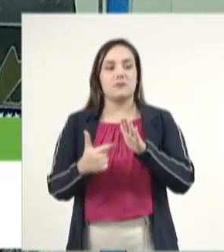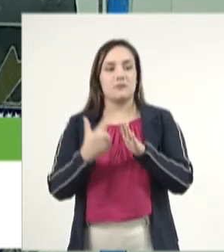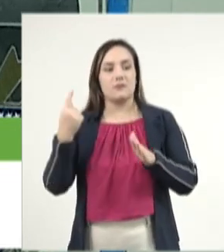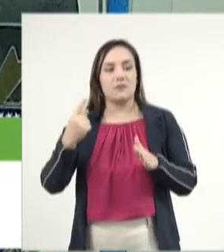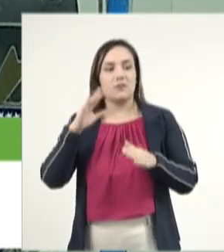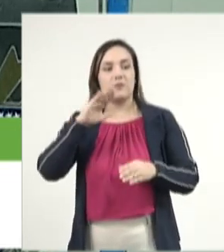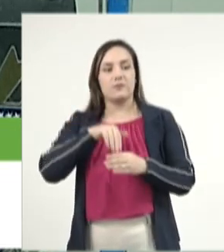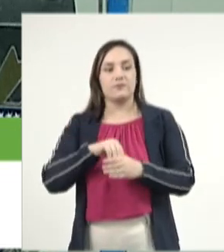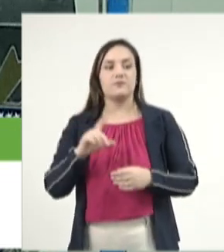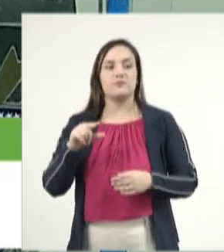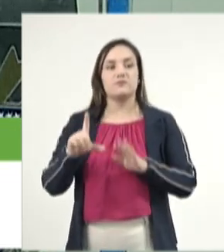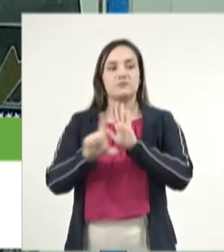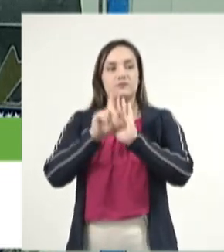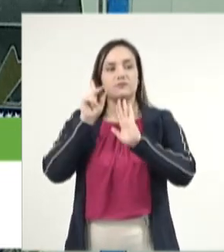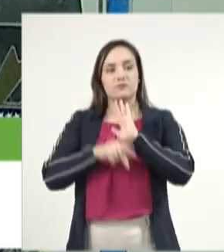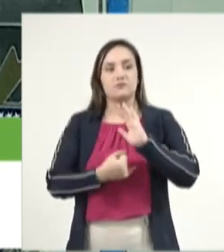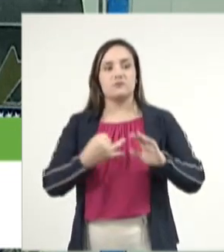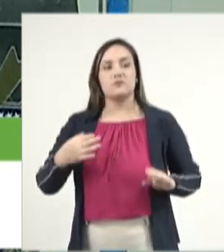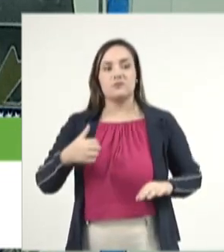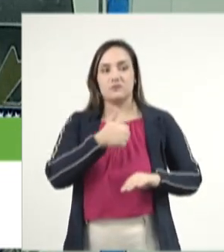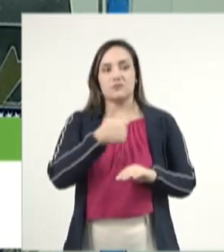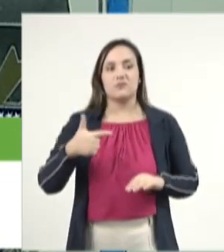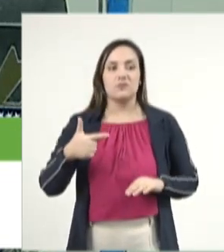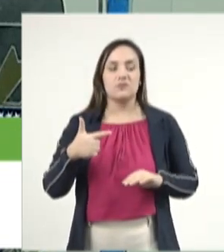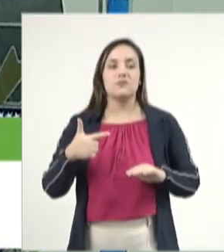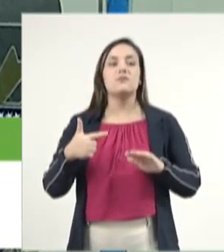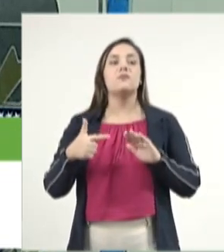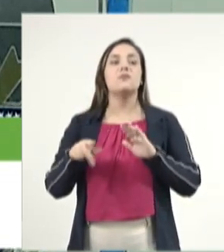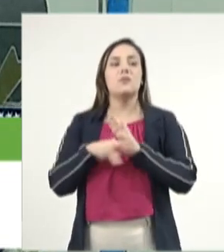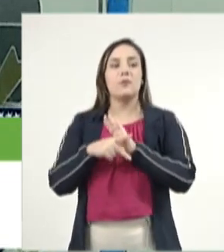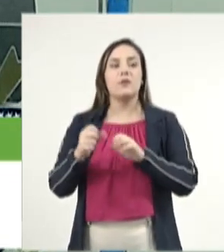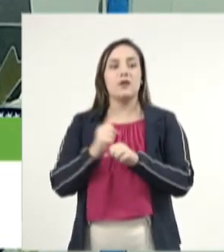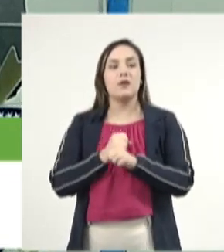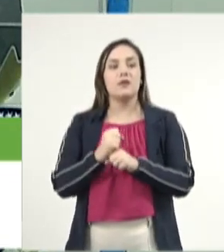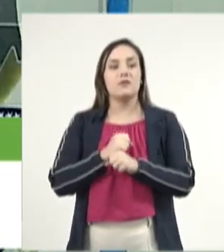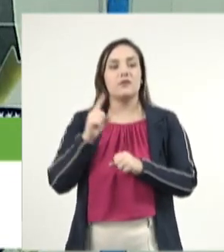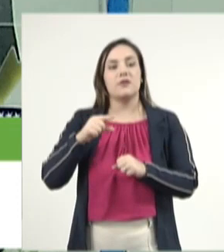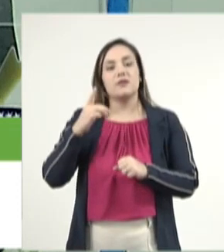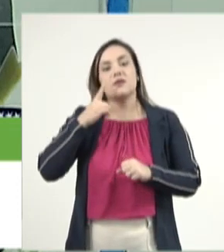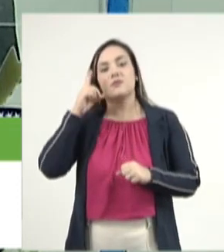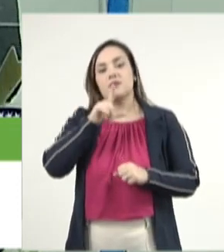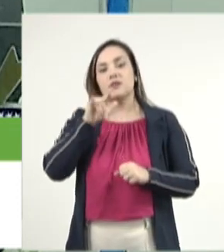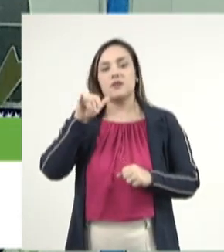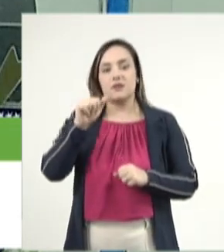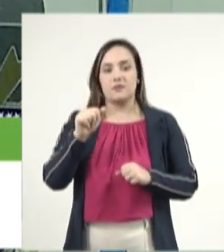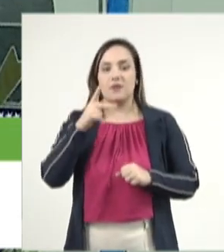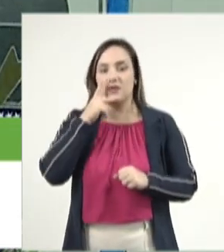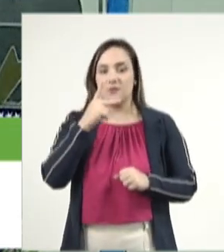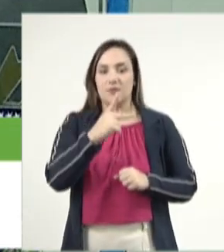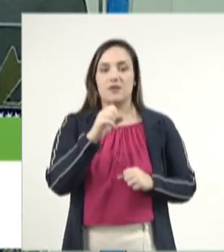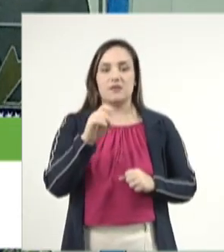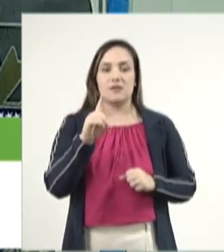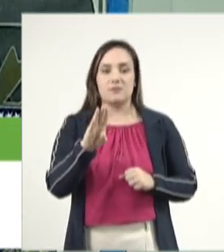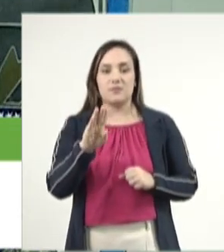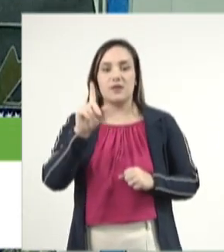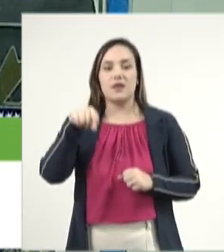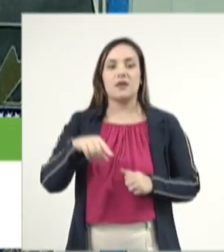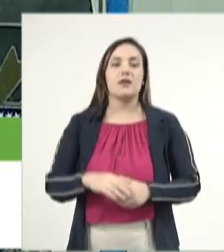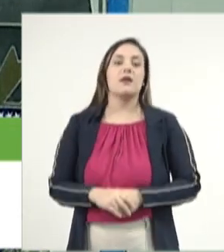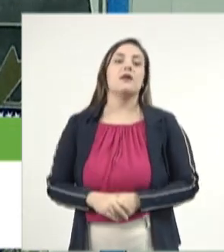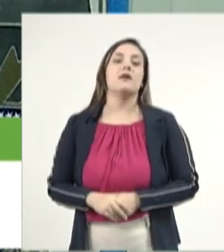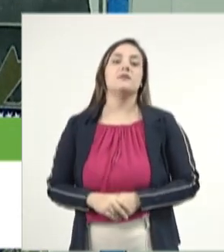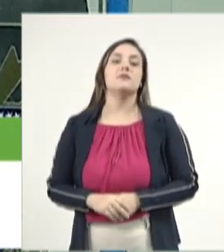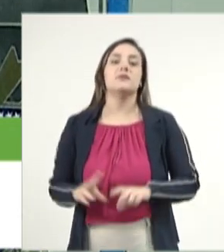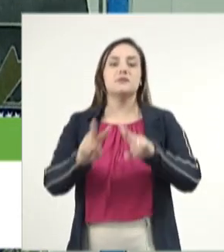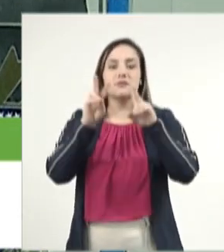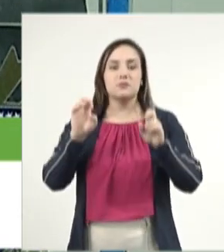de hoje foi o projeto de lei de número 12, já desse ano. A autoria é da deputada Lia Nogueira, do PSDB. Essa matéria também